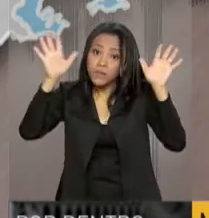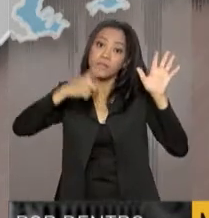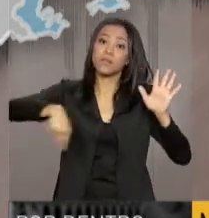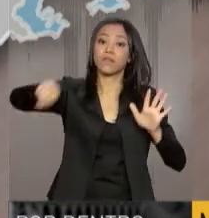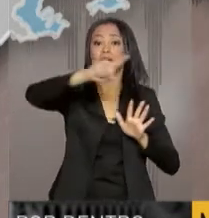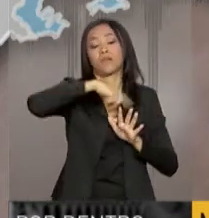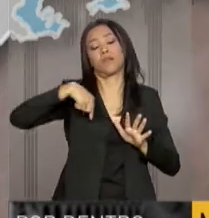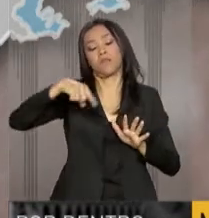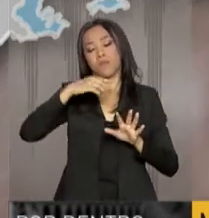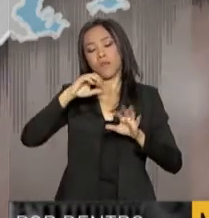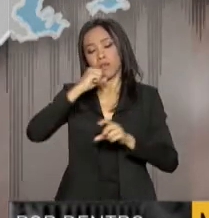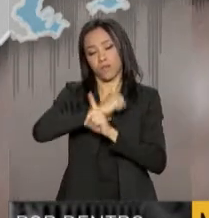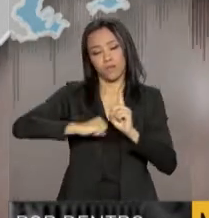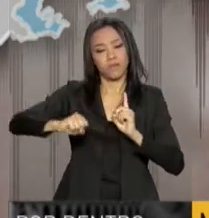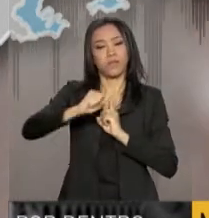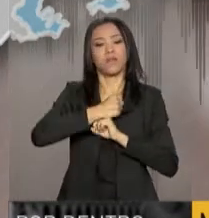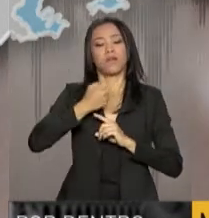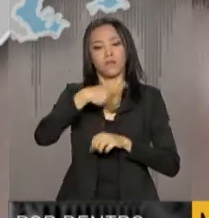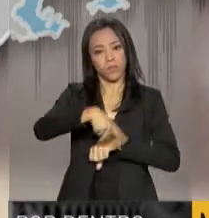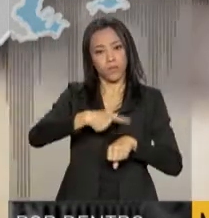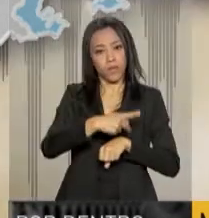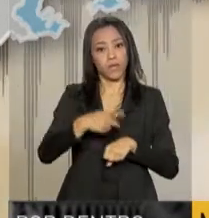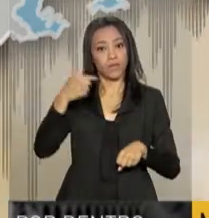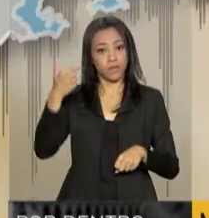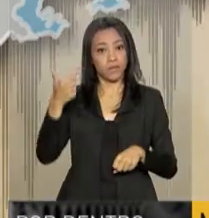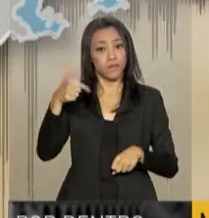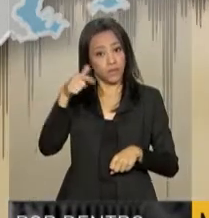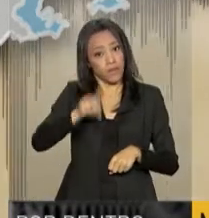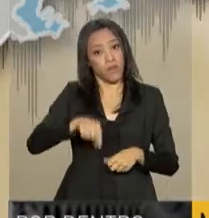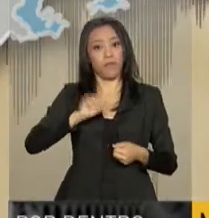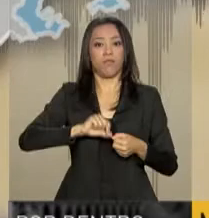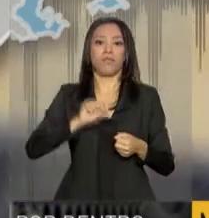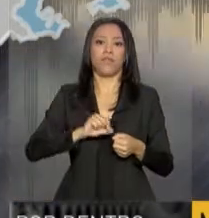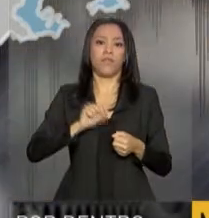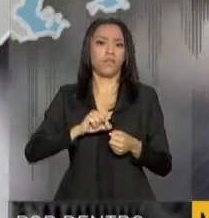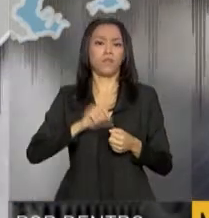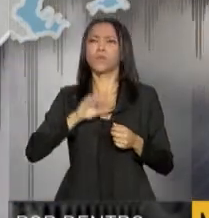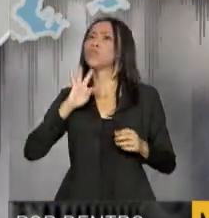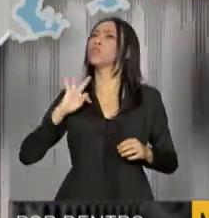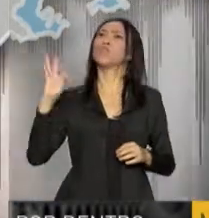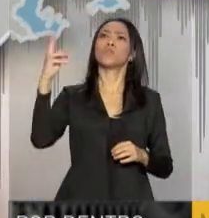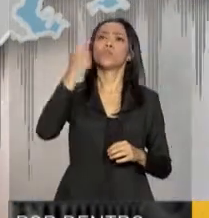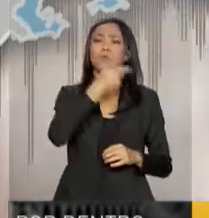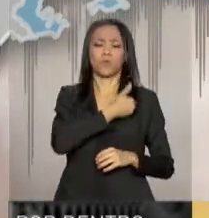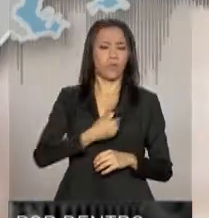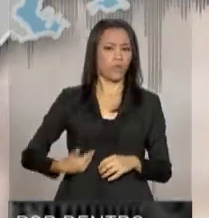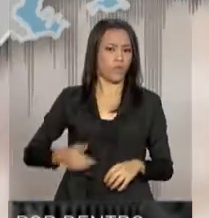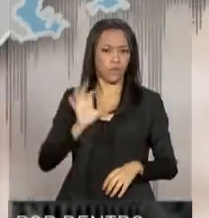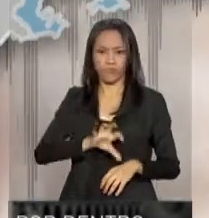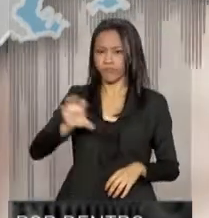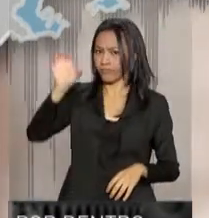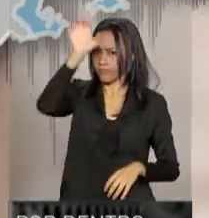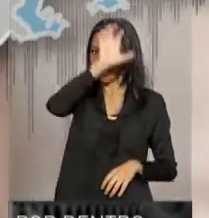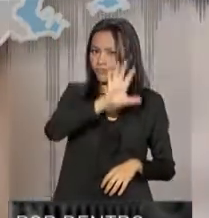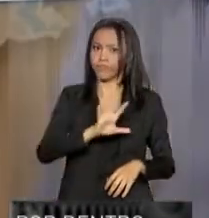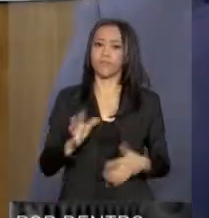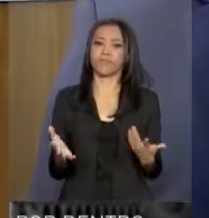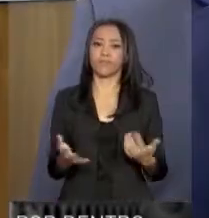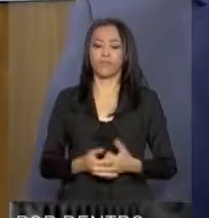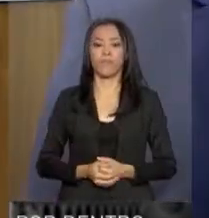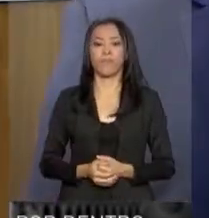para toda o país essa transparência que todo governo deve ter é eu